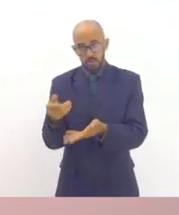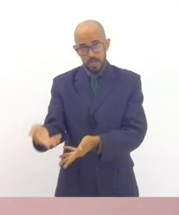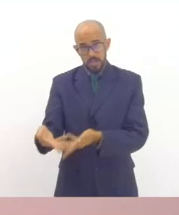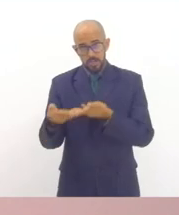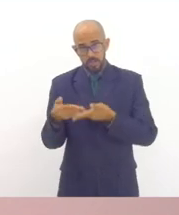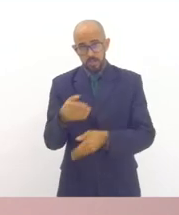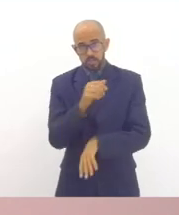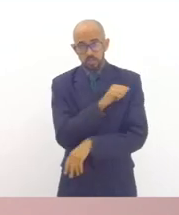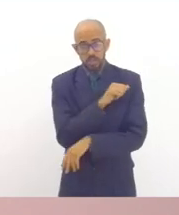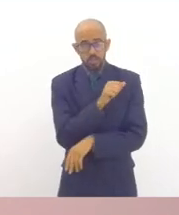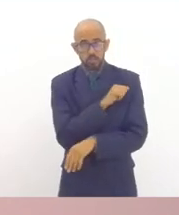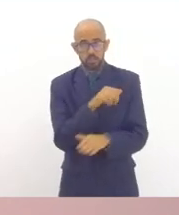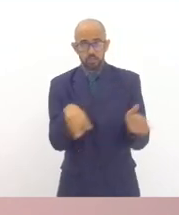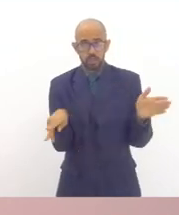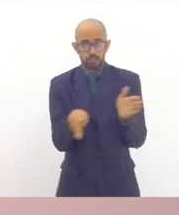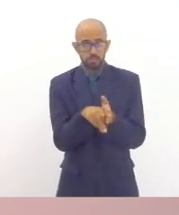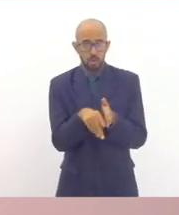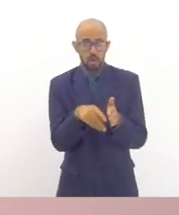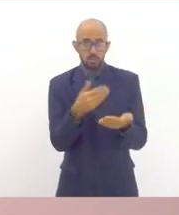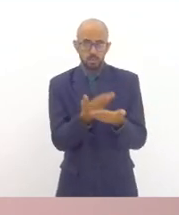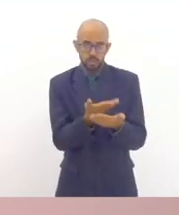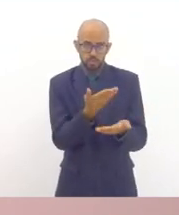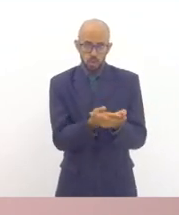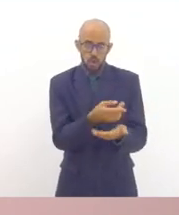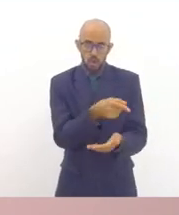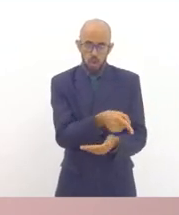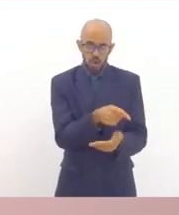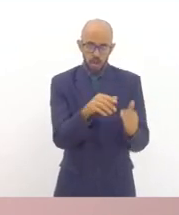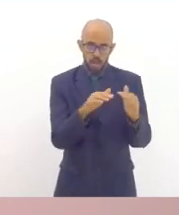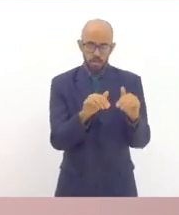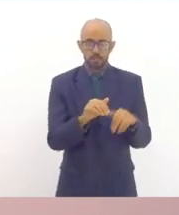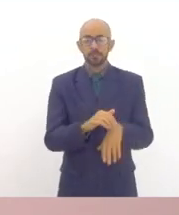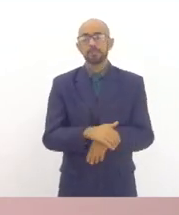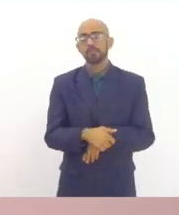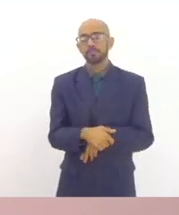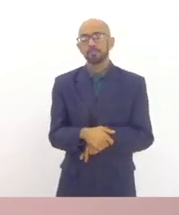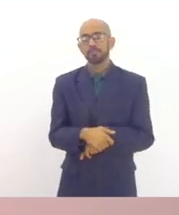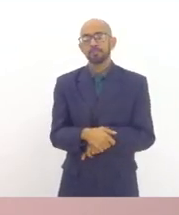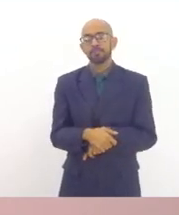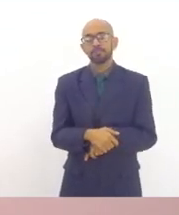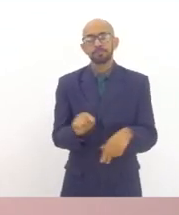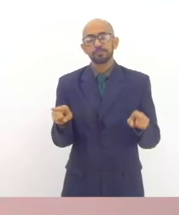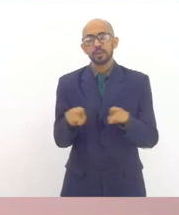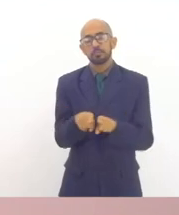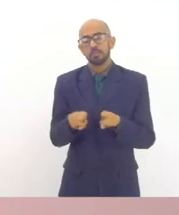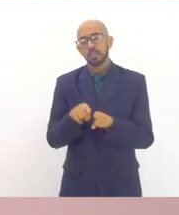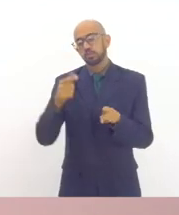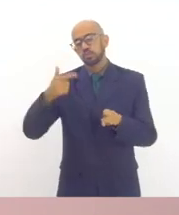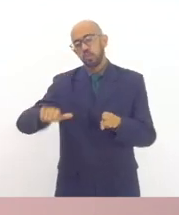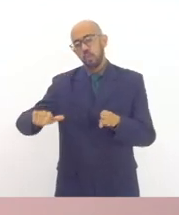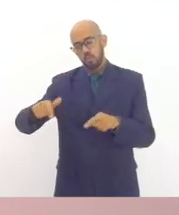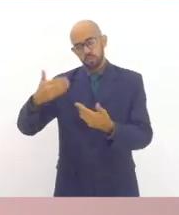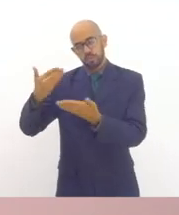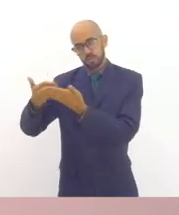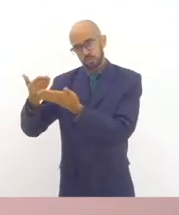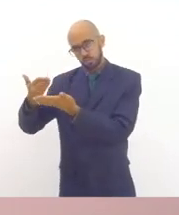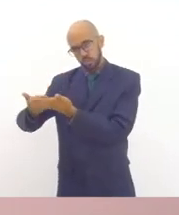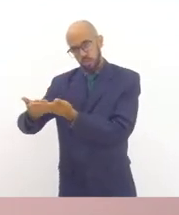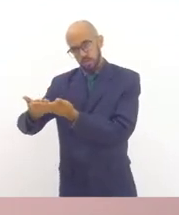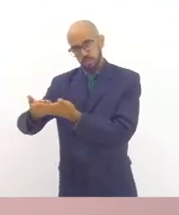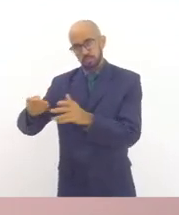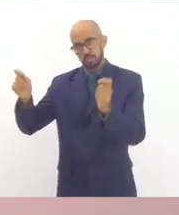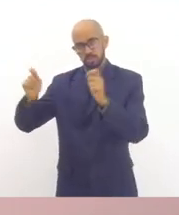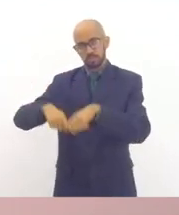alunos da própria unidade, atender os alunos da própria unidade e de outras unidades, possibilitando